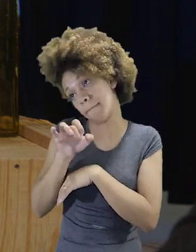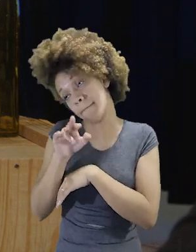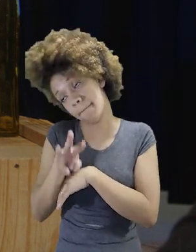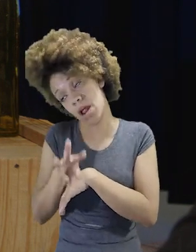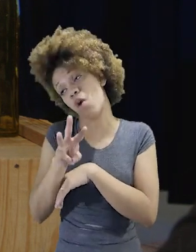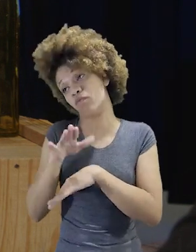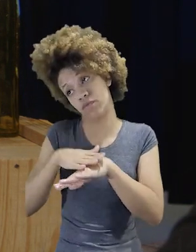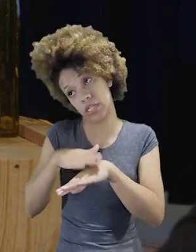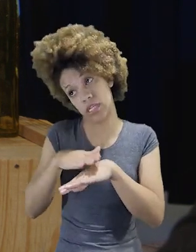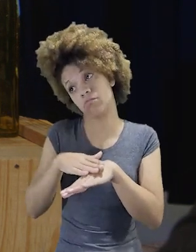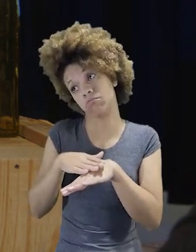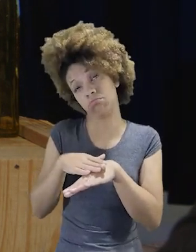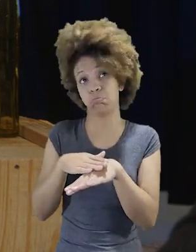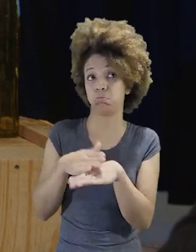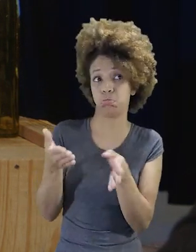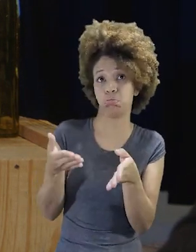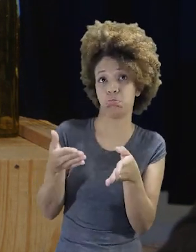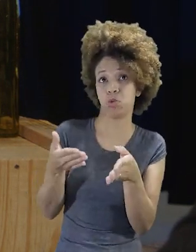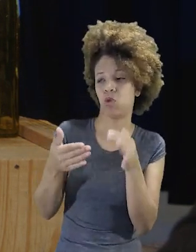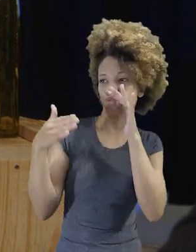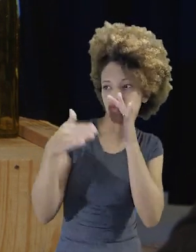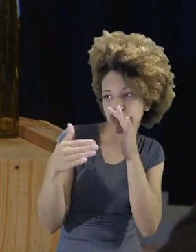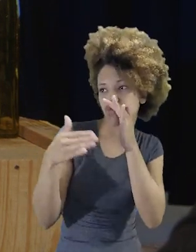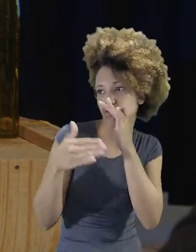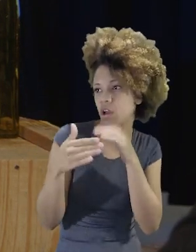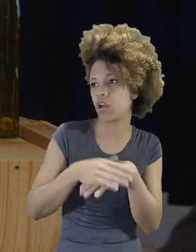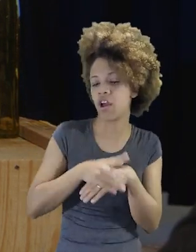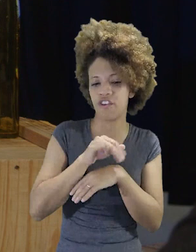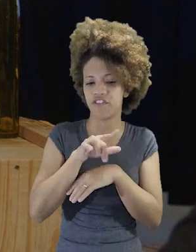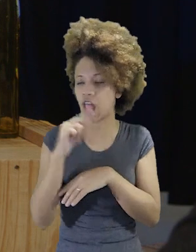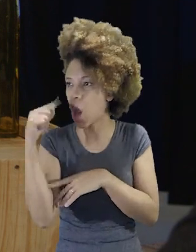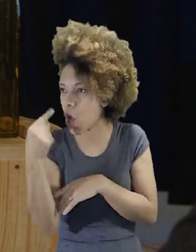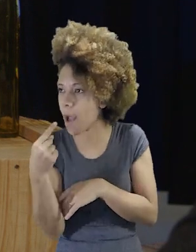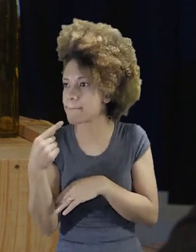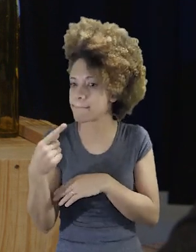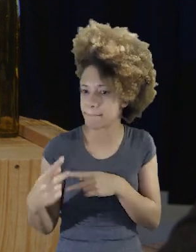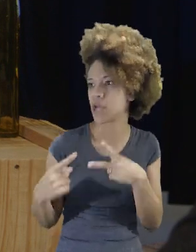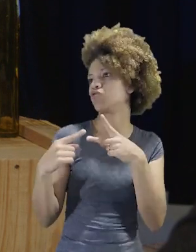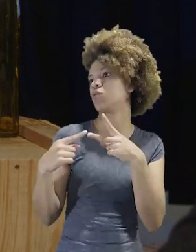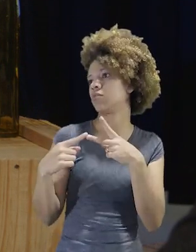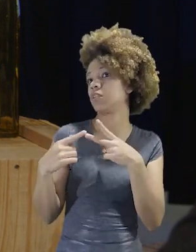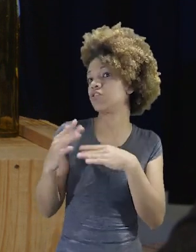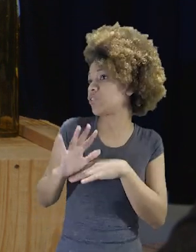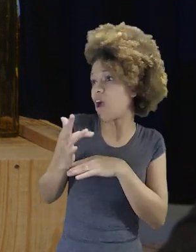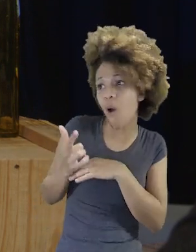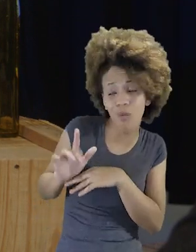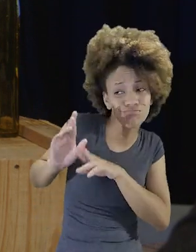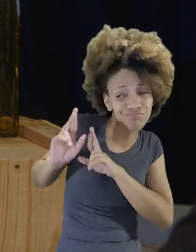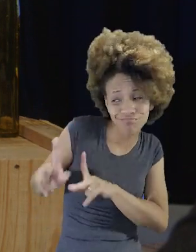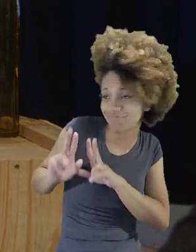Vida Louca parte 2 clássicos dos Racionais que já é outra coisa completamente diferente então assim